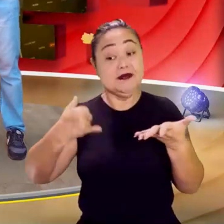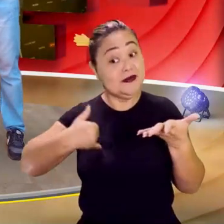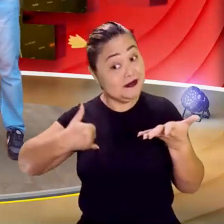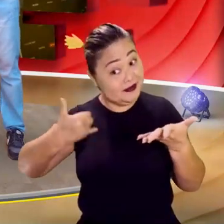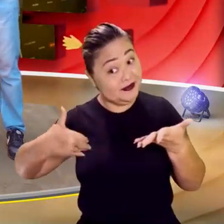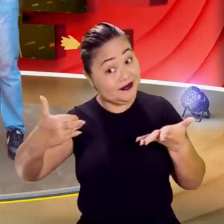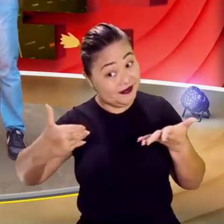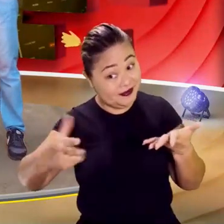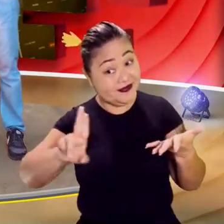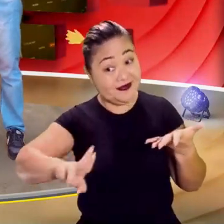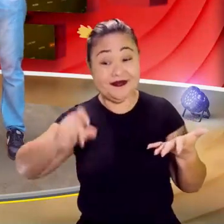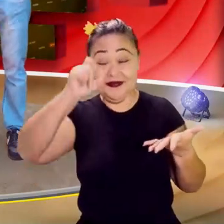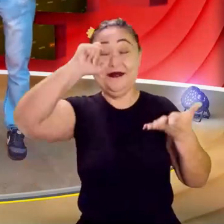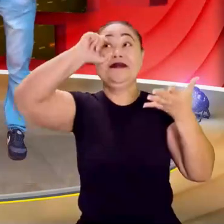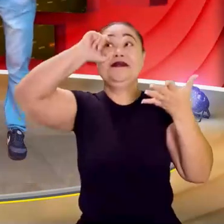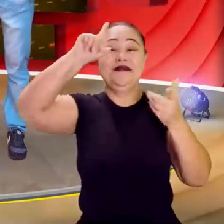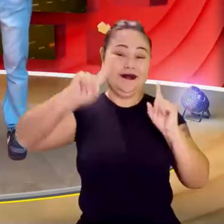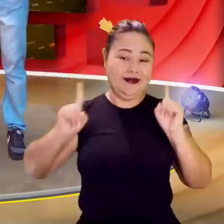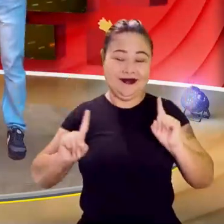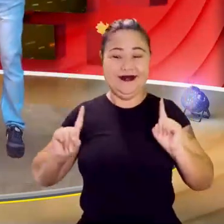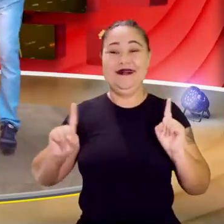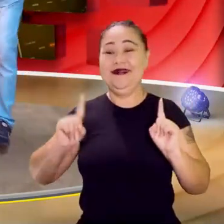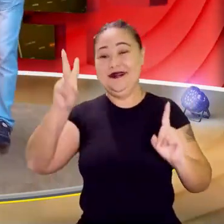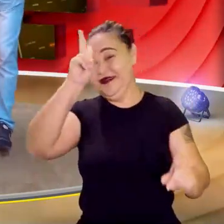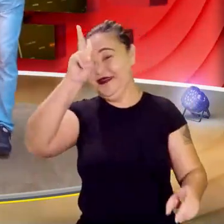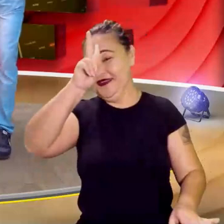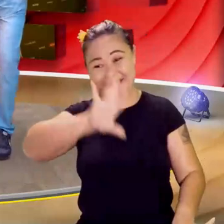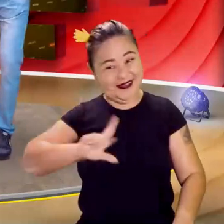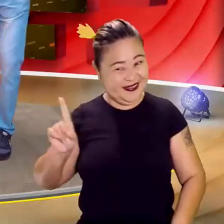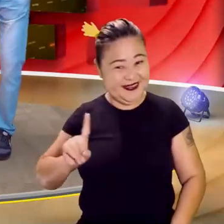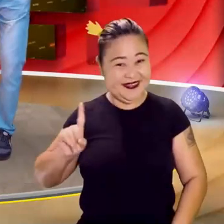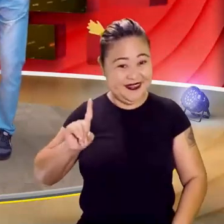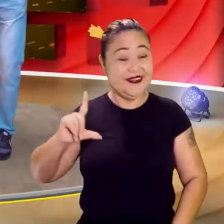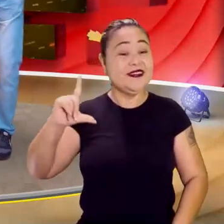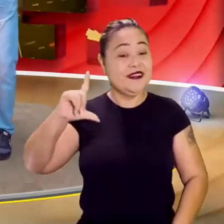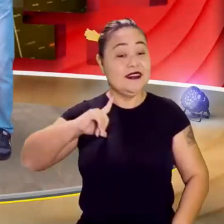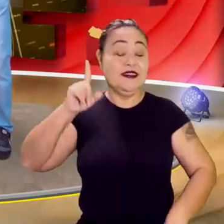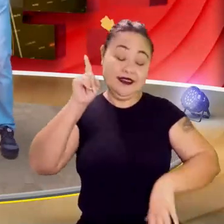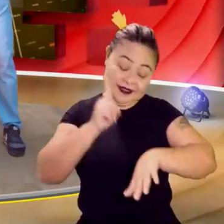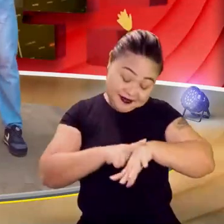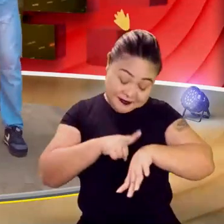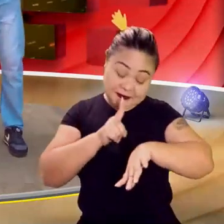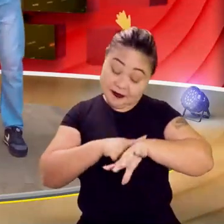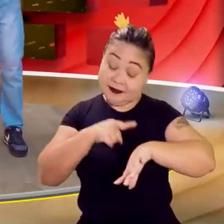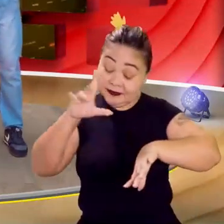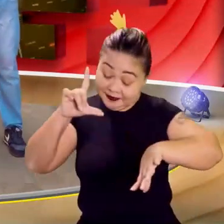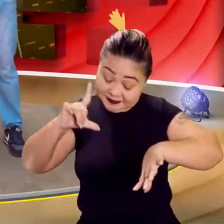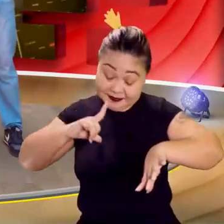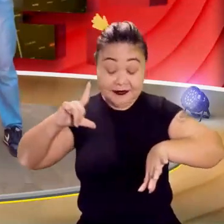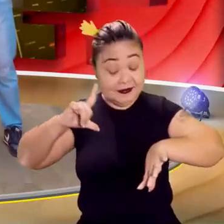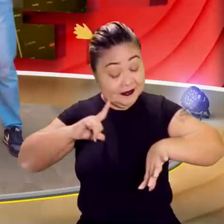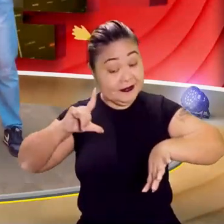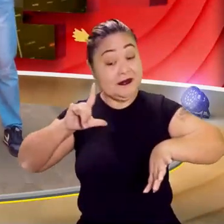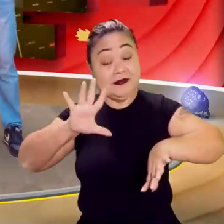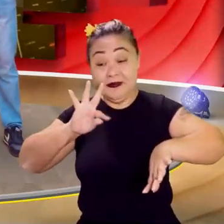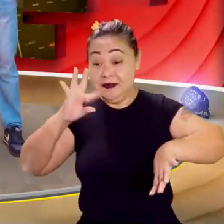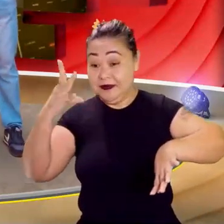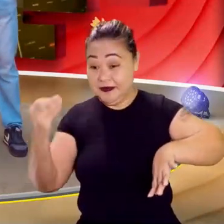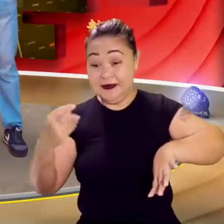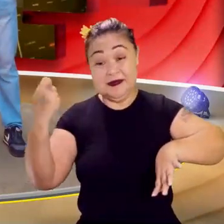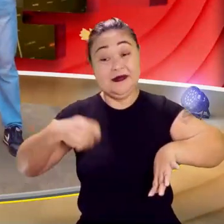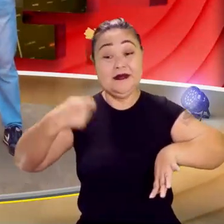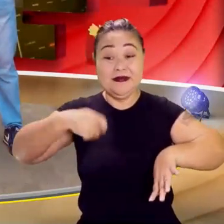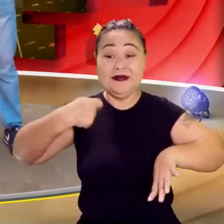tantos anos tem que usar óculos. Não tinha, não. Não lembro. Mas tem um momento que não tem pra onde correr, que para todo